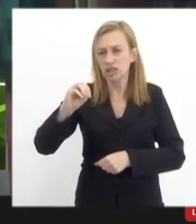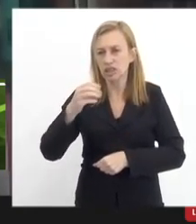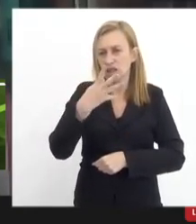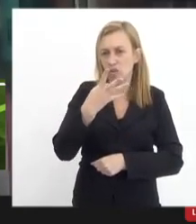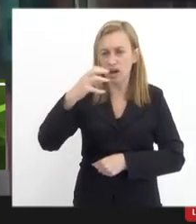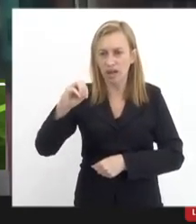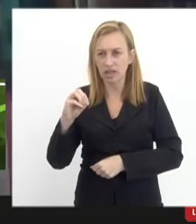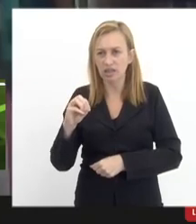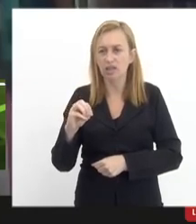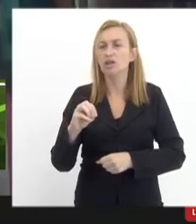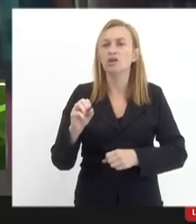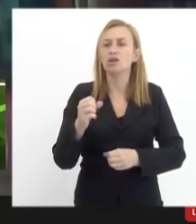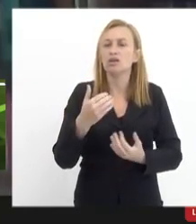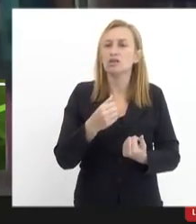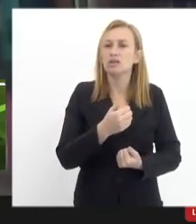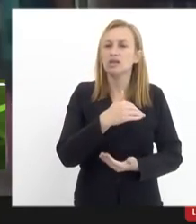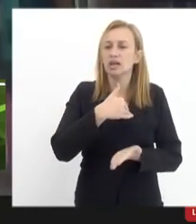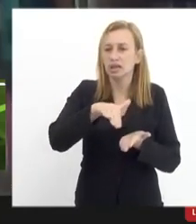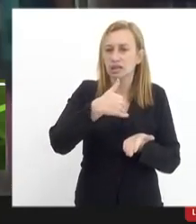de cultura fazendo lobby